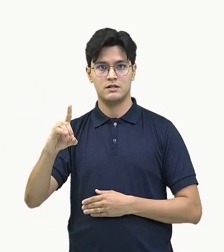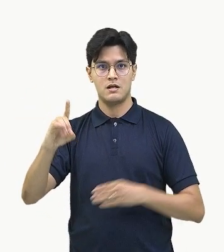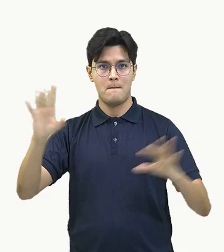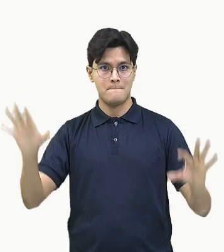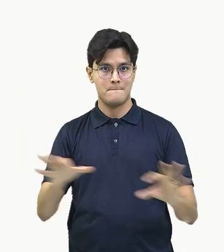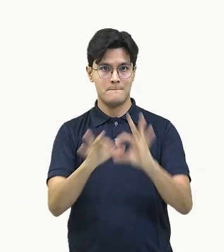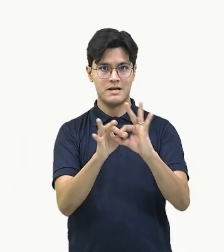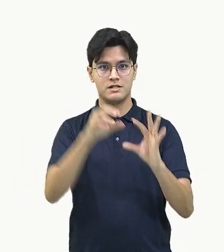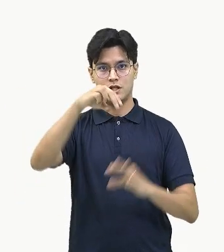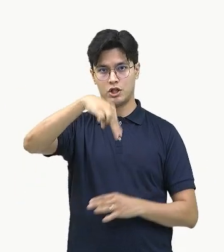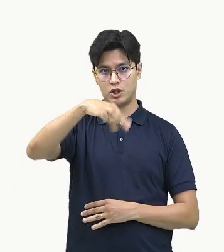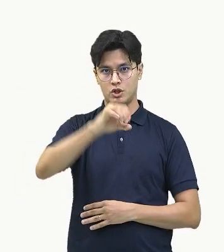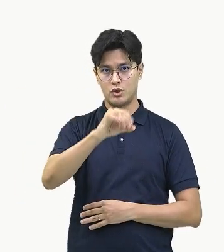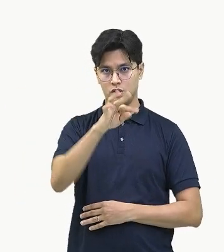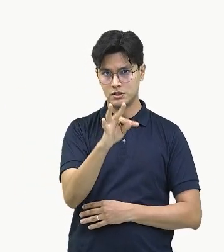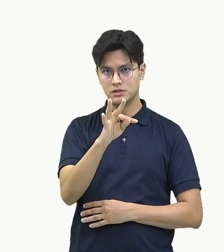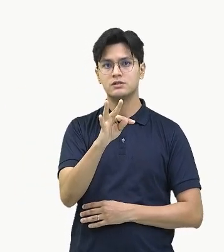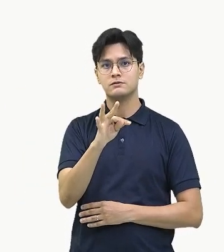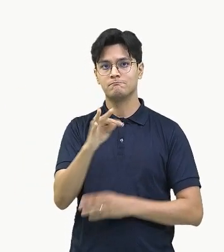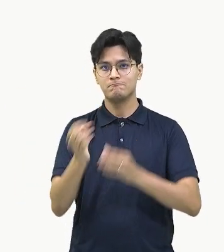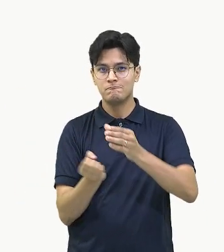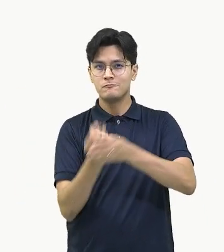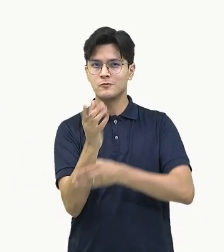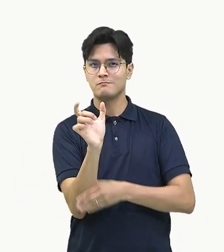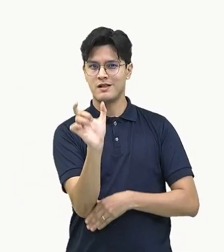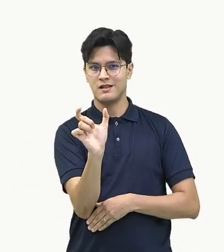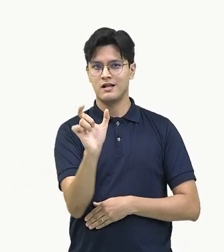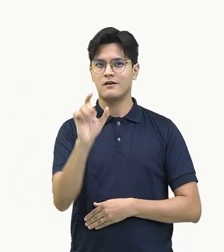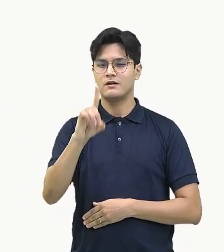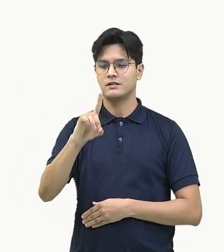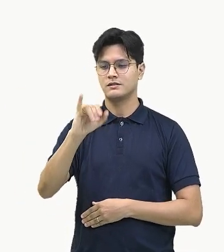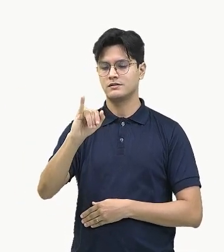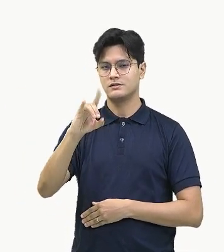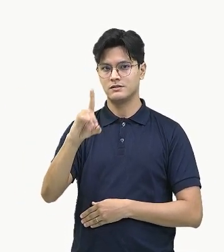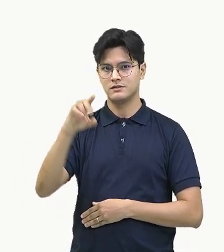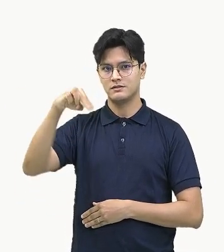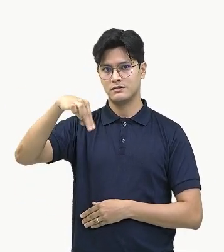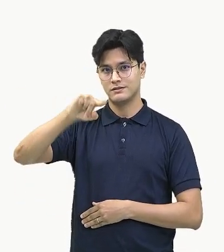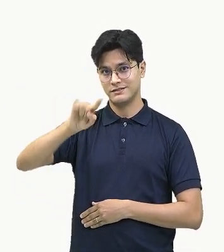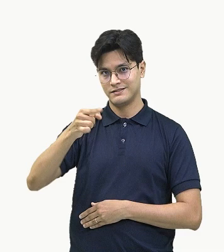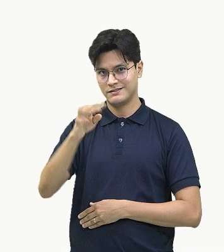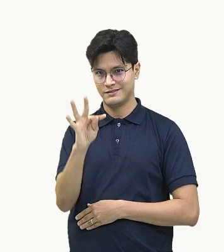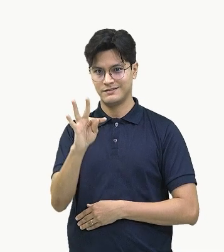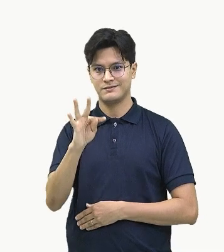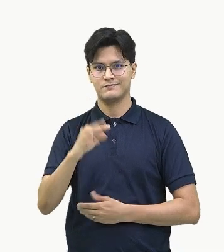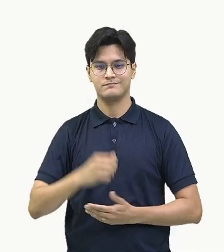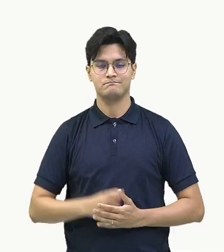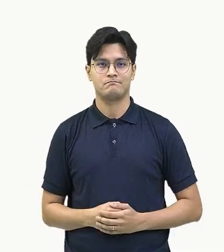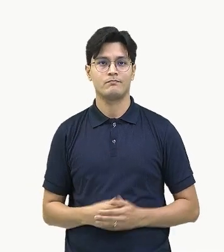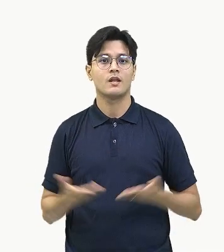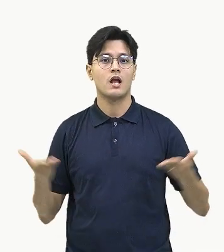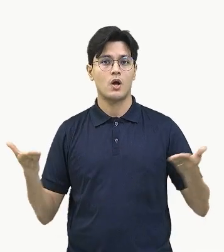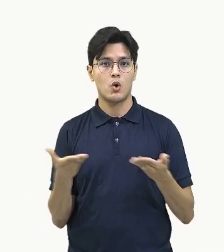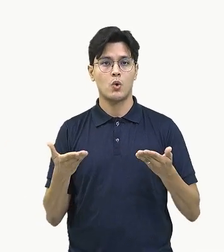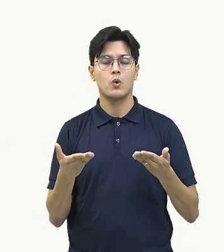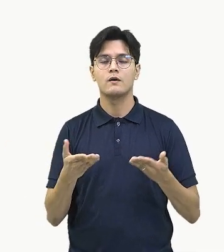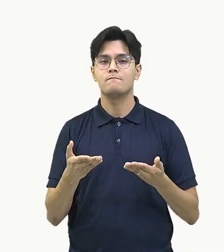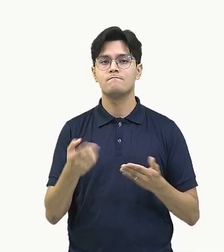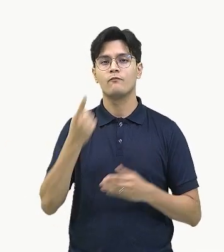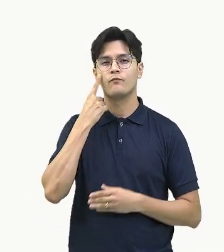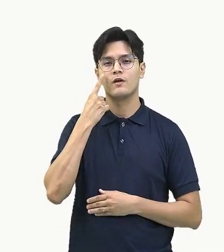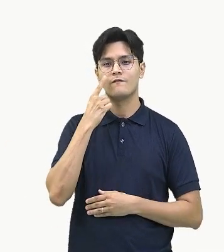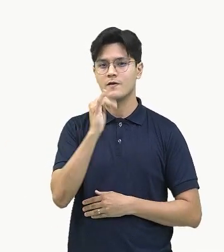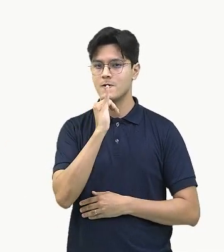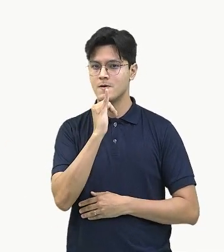Didn't. Então, a gente vai ver alguns exemplos aqui agora de uma frase na afirmativa e uma